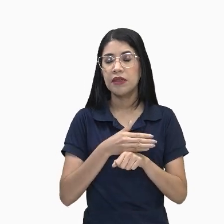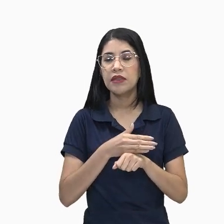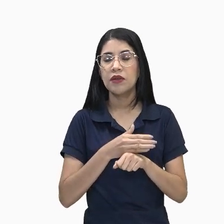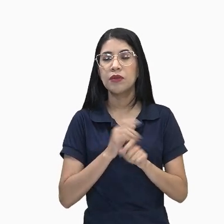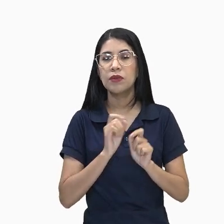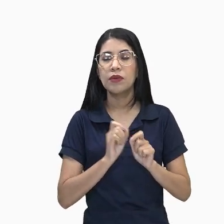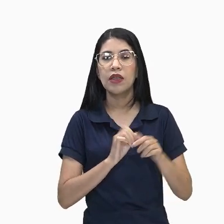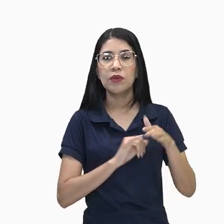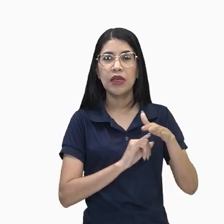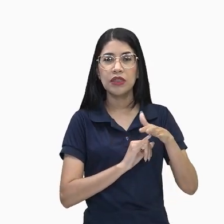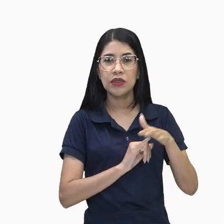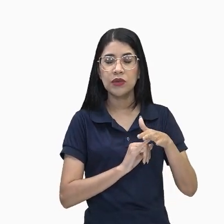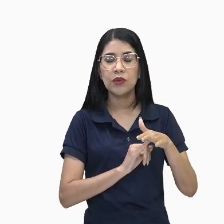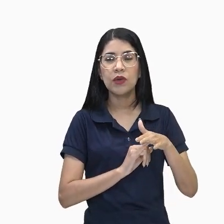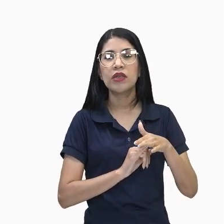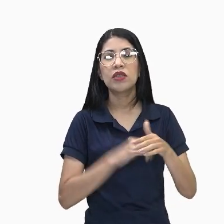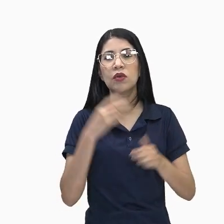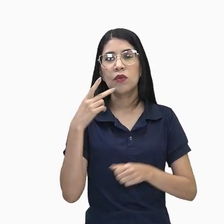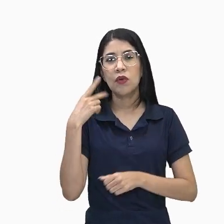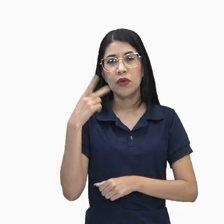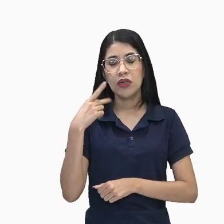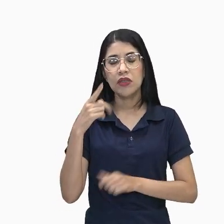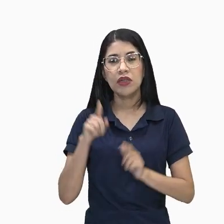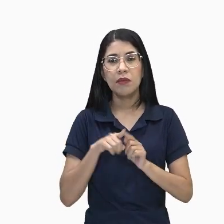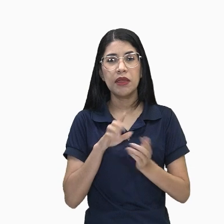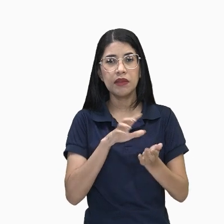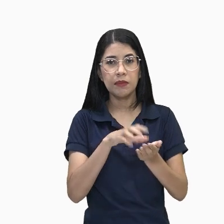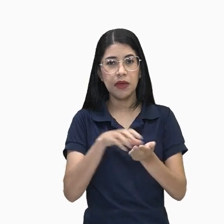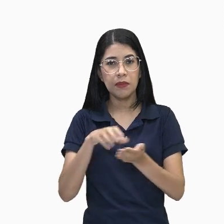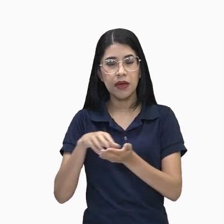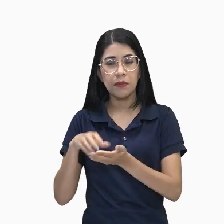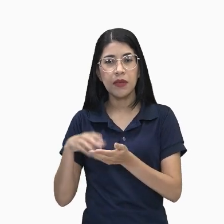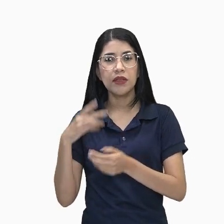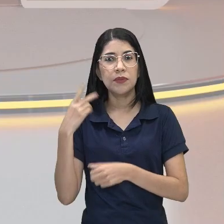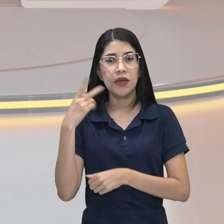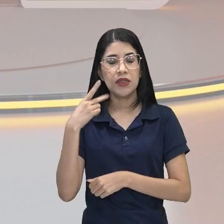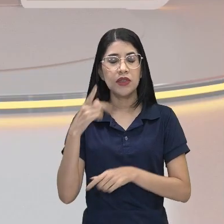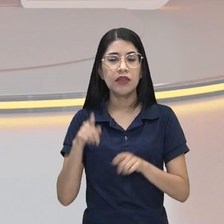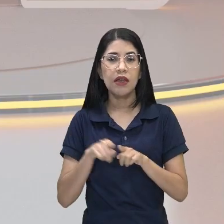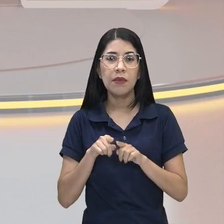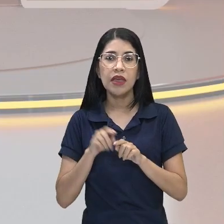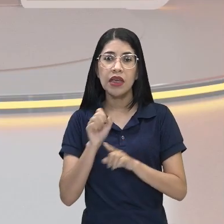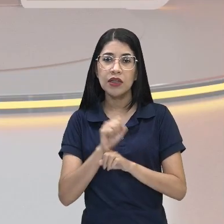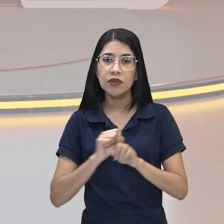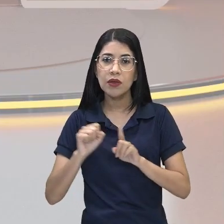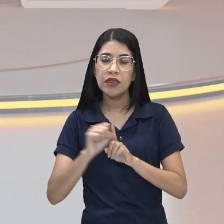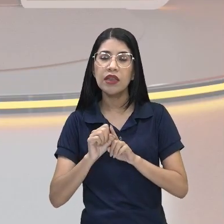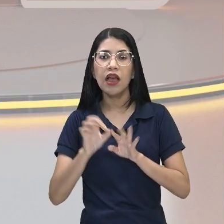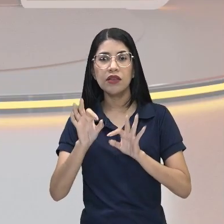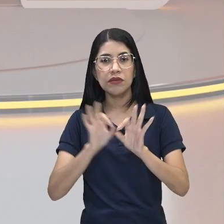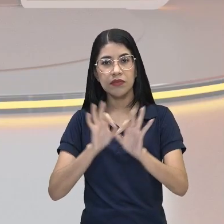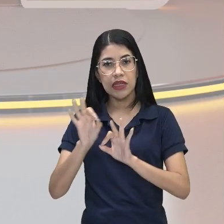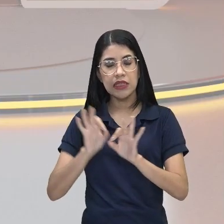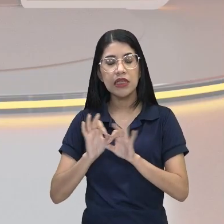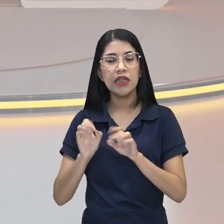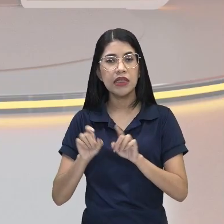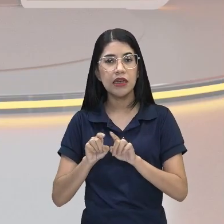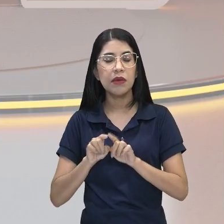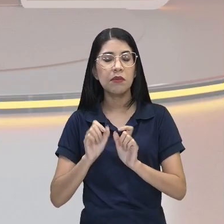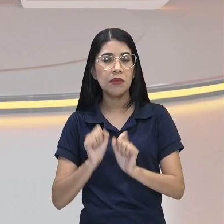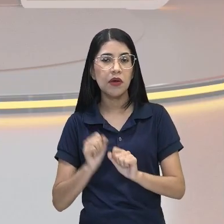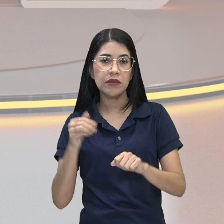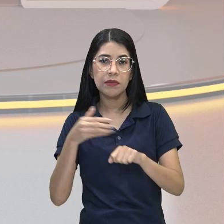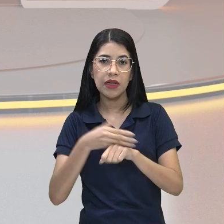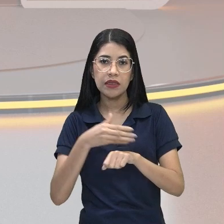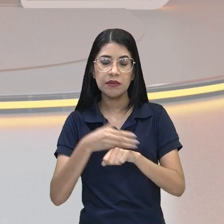entes políticos partidários, né, as agremiações partidárias, como a sociedade civil organizada participando